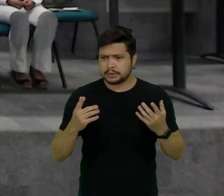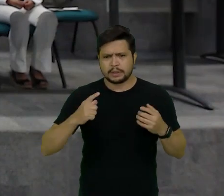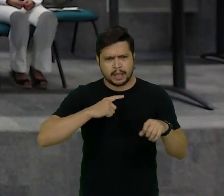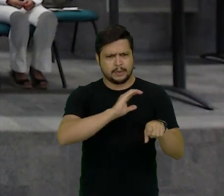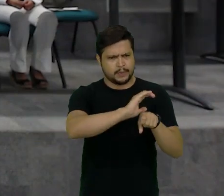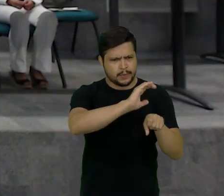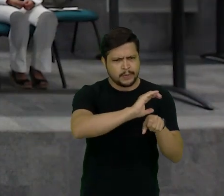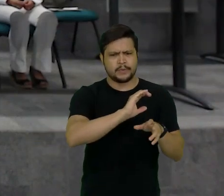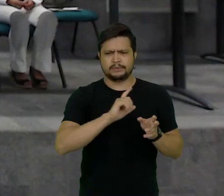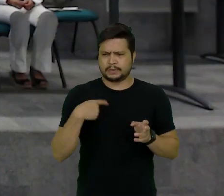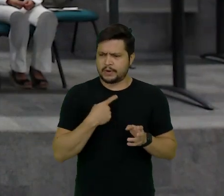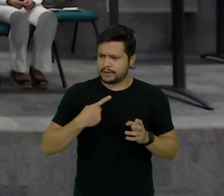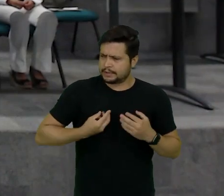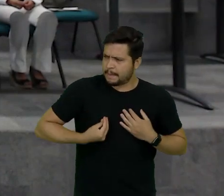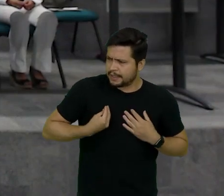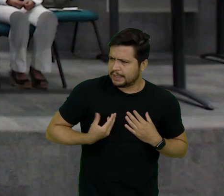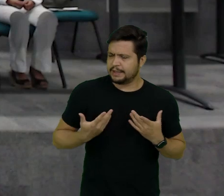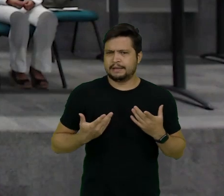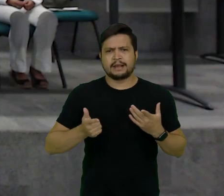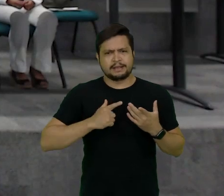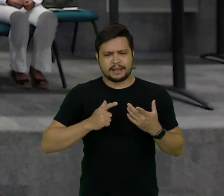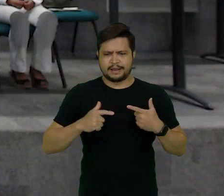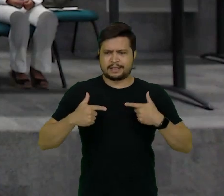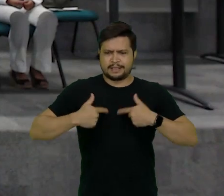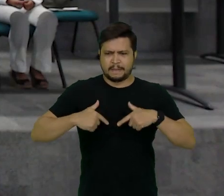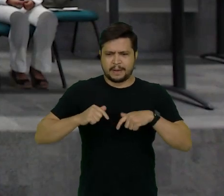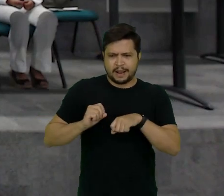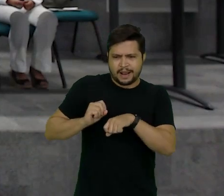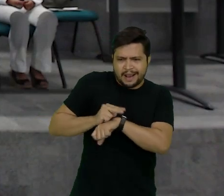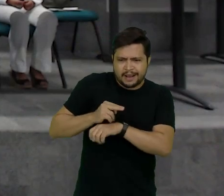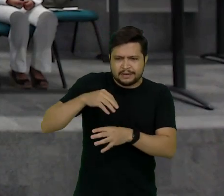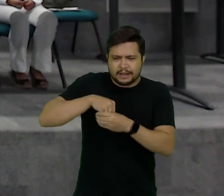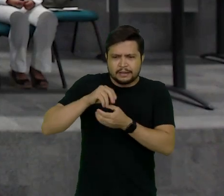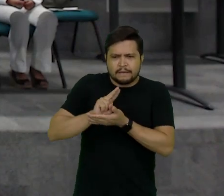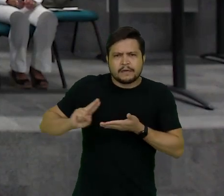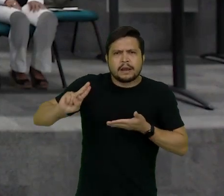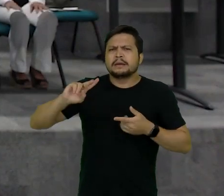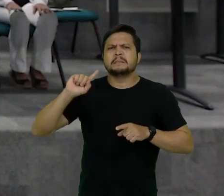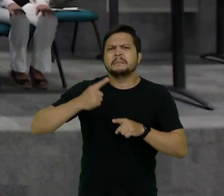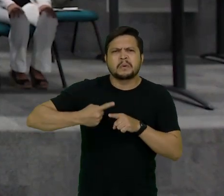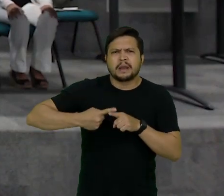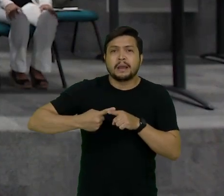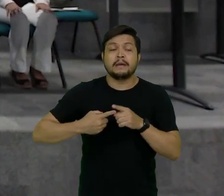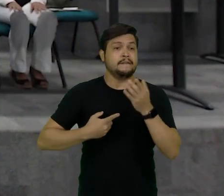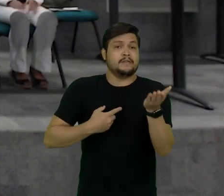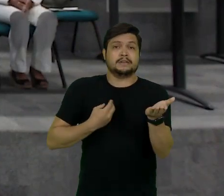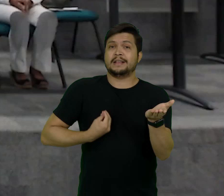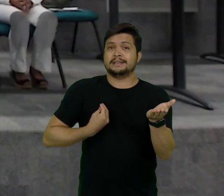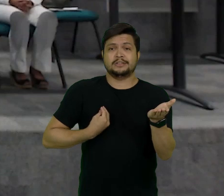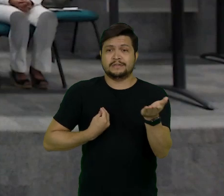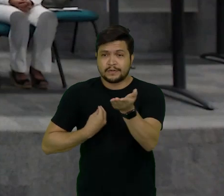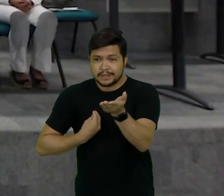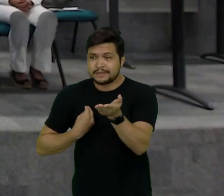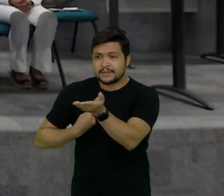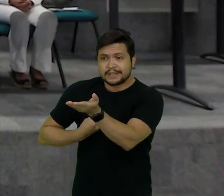aqui, todos nós temos emprego aqui na universidade, porque nós temos vocês que querem